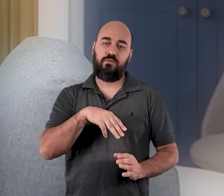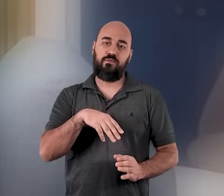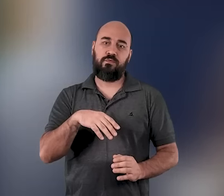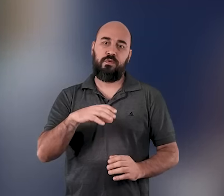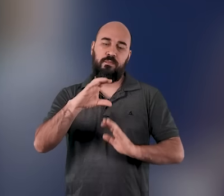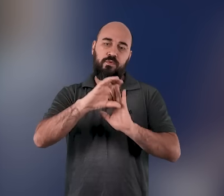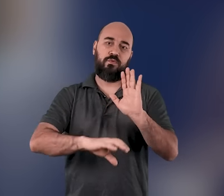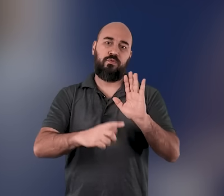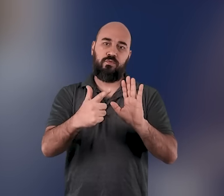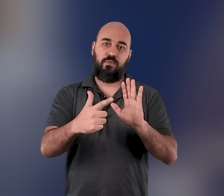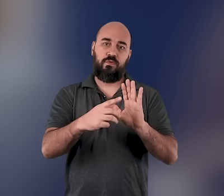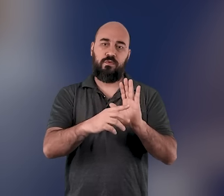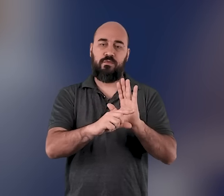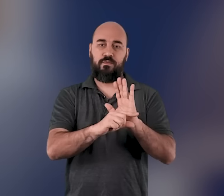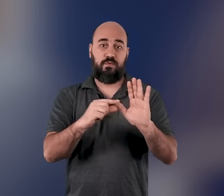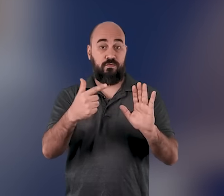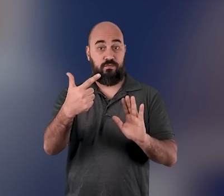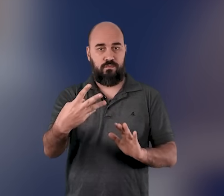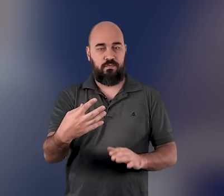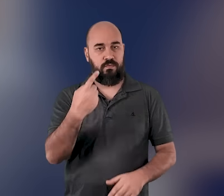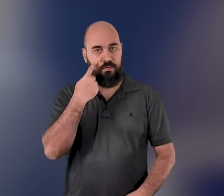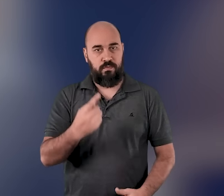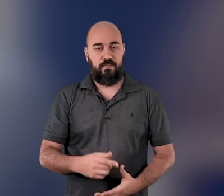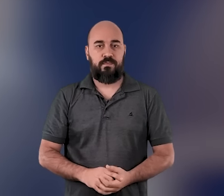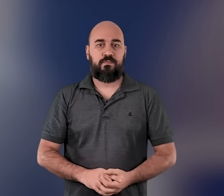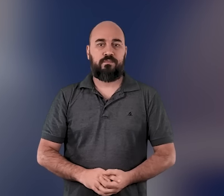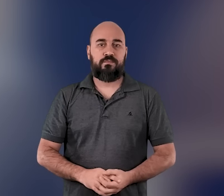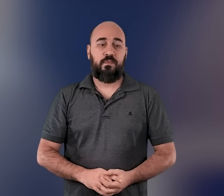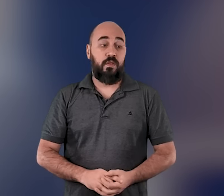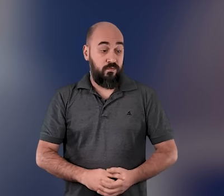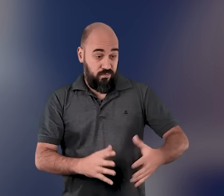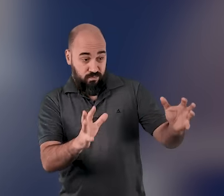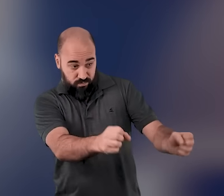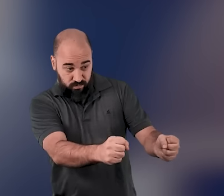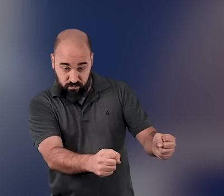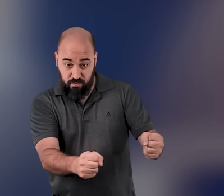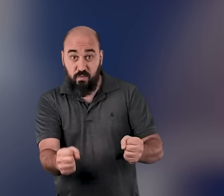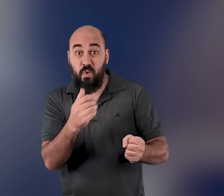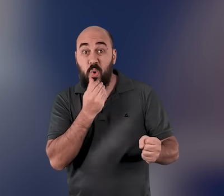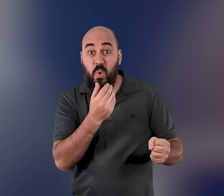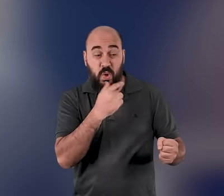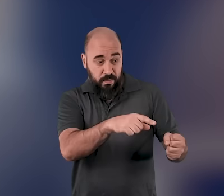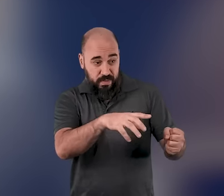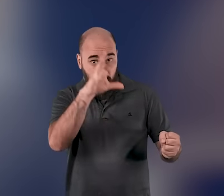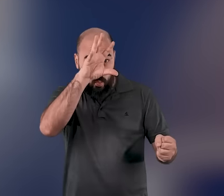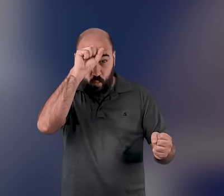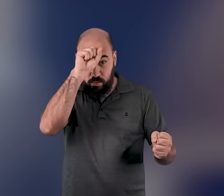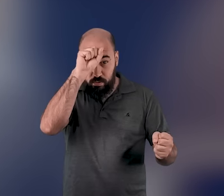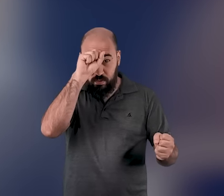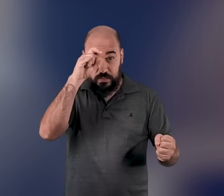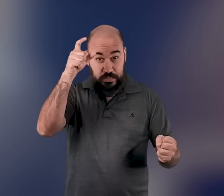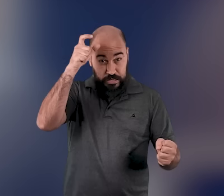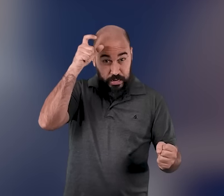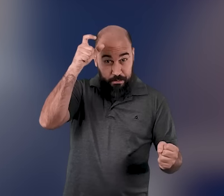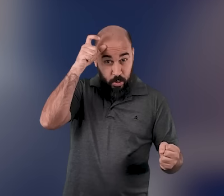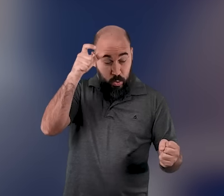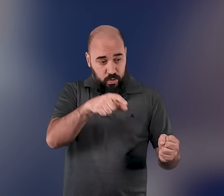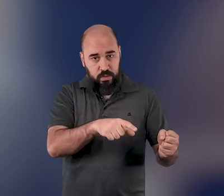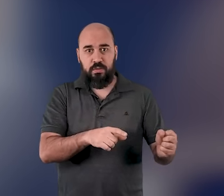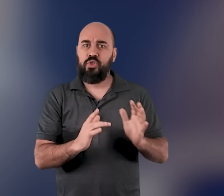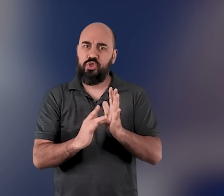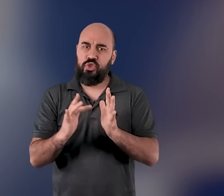assim: então trouxeram a Jesus um endemoniado cego e mudo. Jesus curou o homem. E o